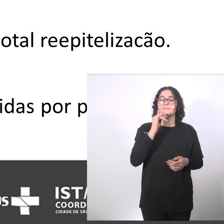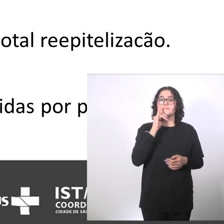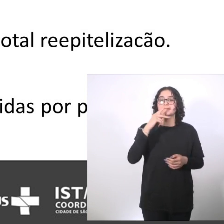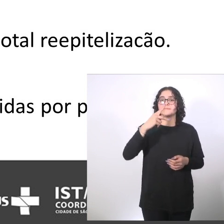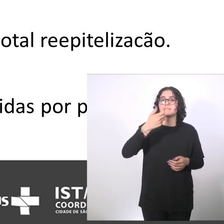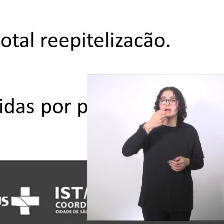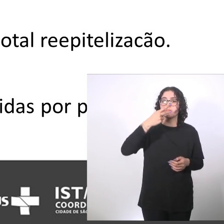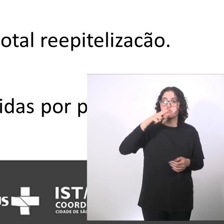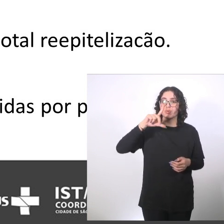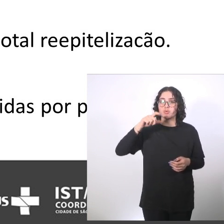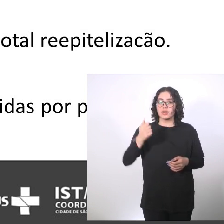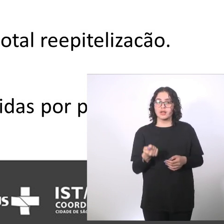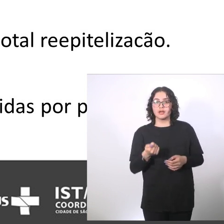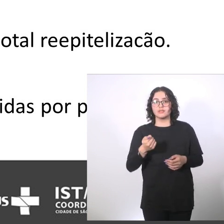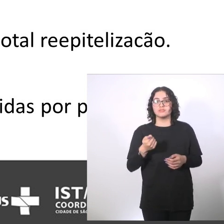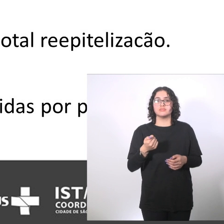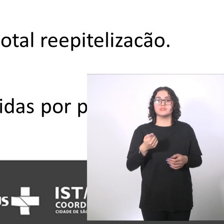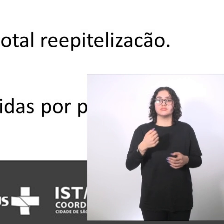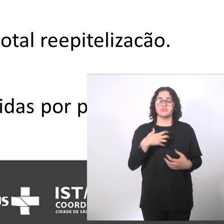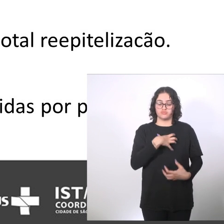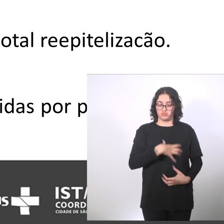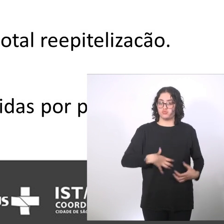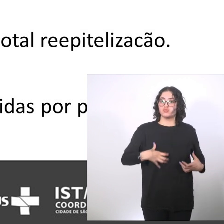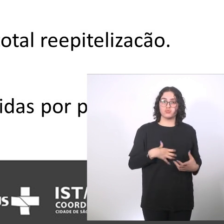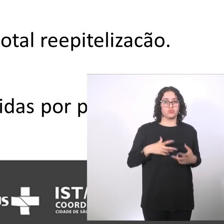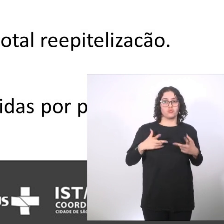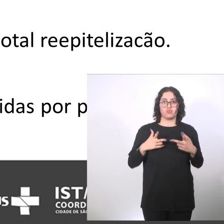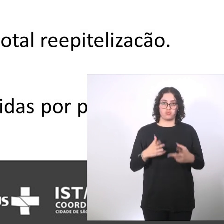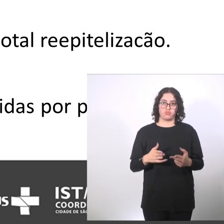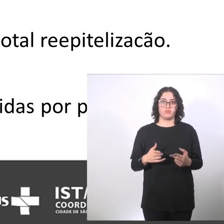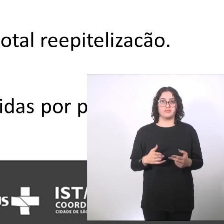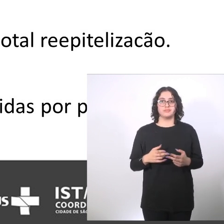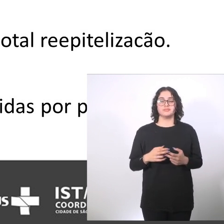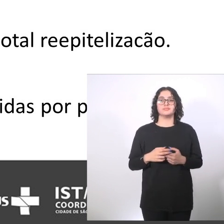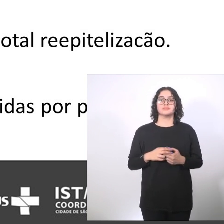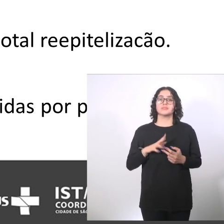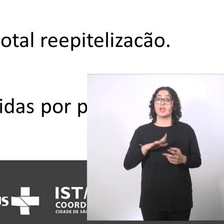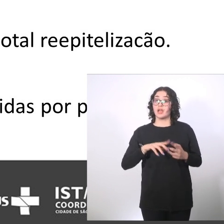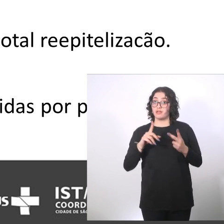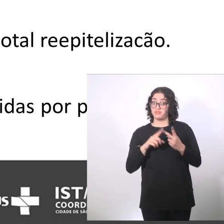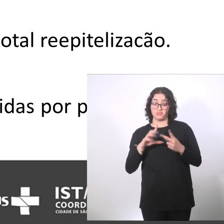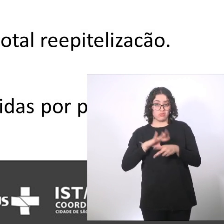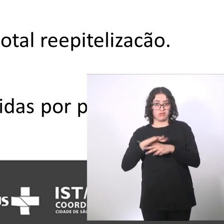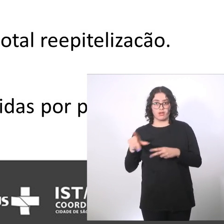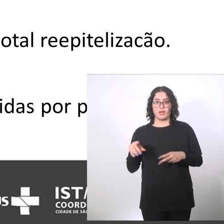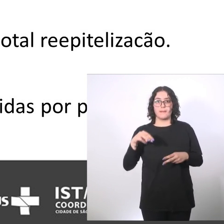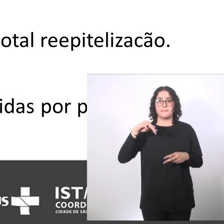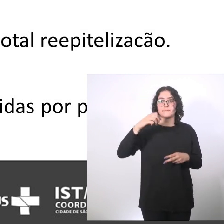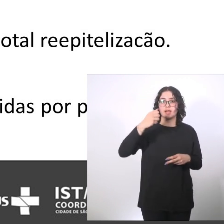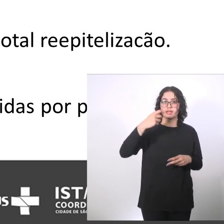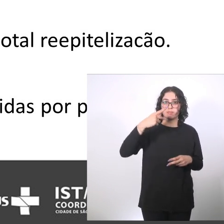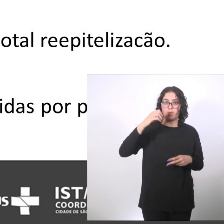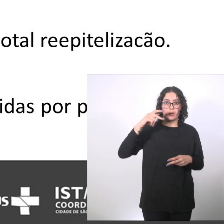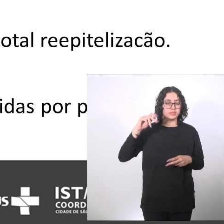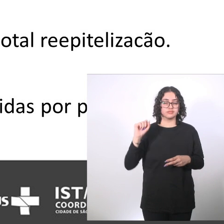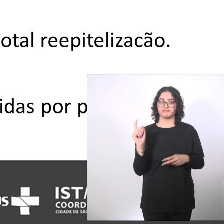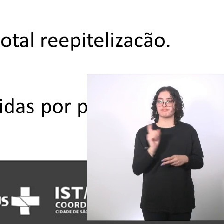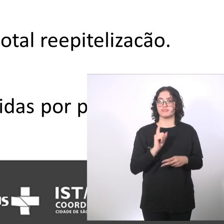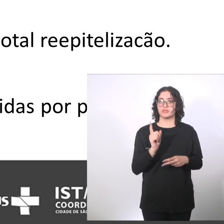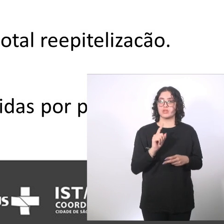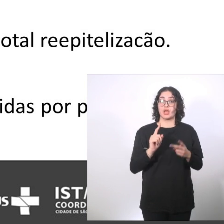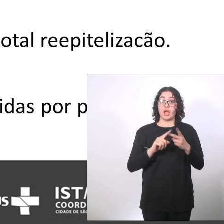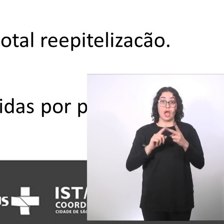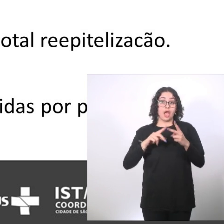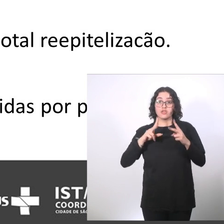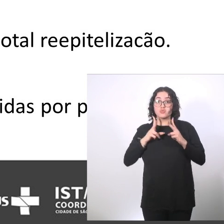pápula, vesícula, crosta numa mesma região. E na monkeypox, não, elas estão numa mesma fase de evolução,